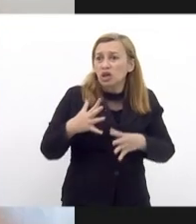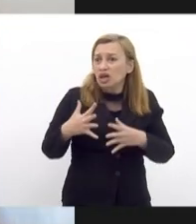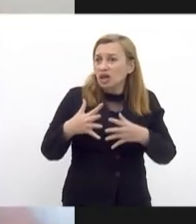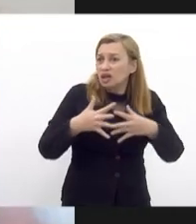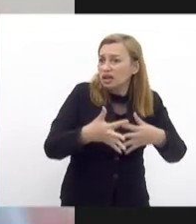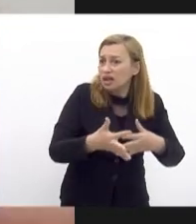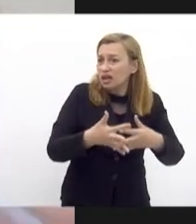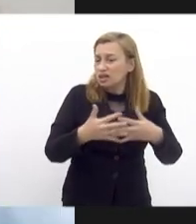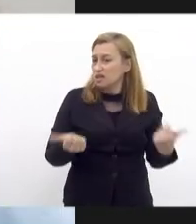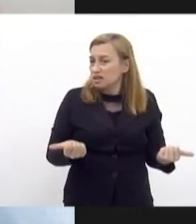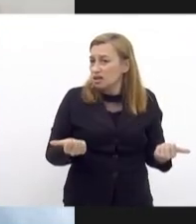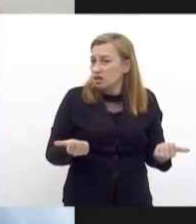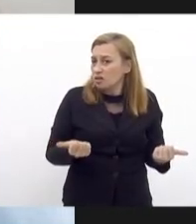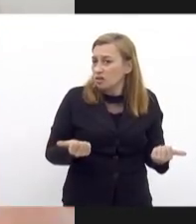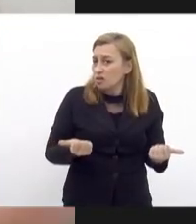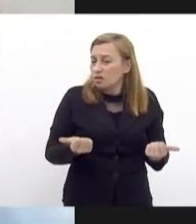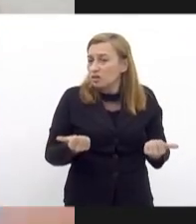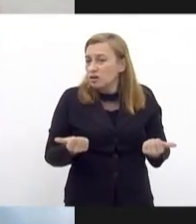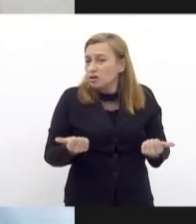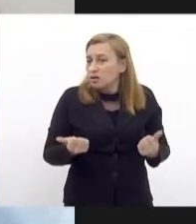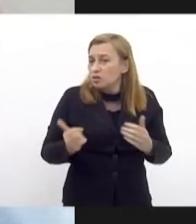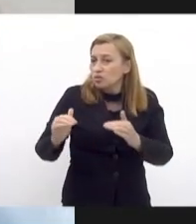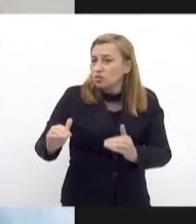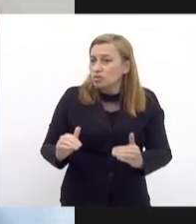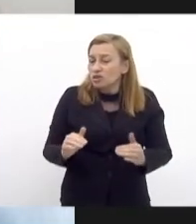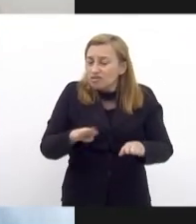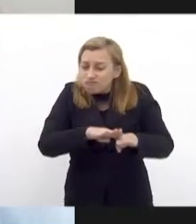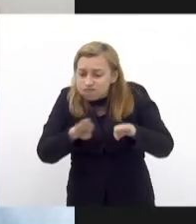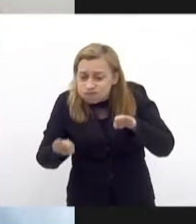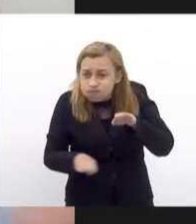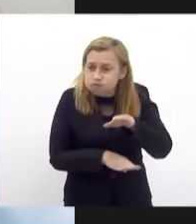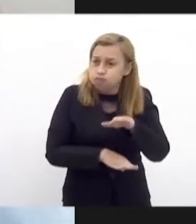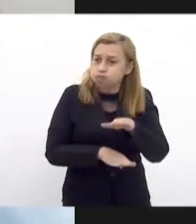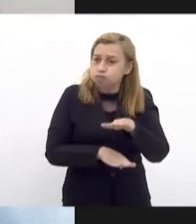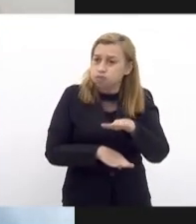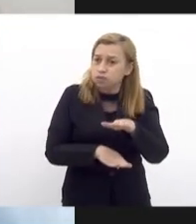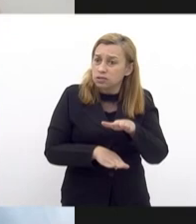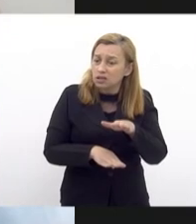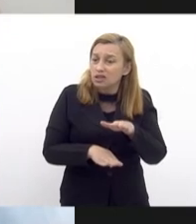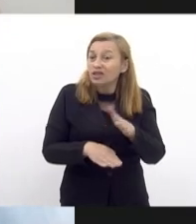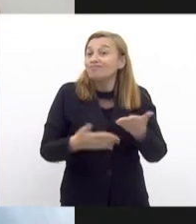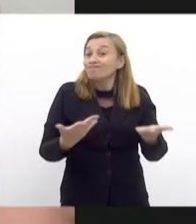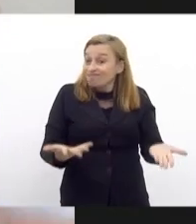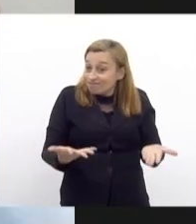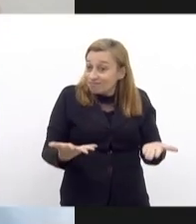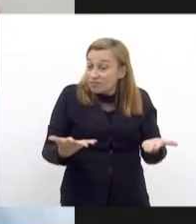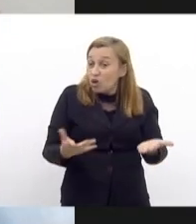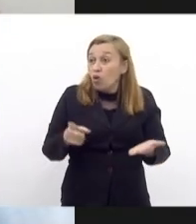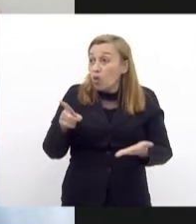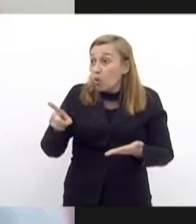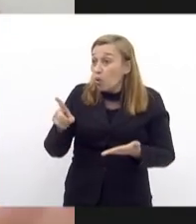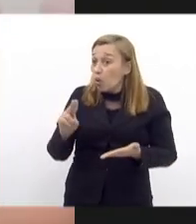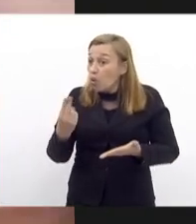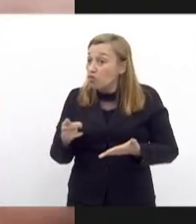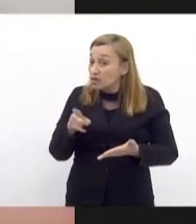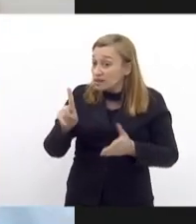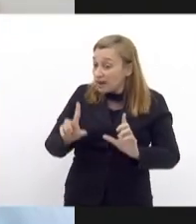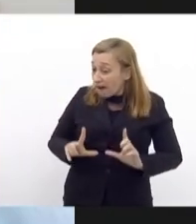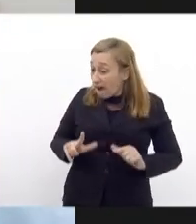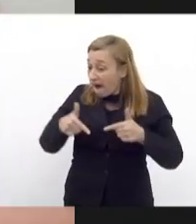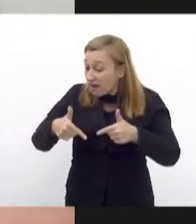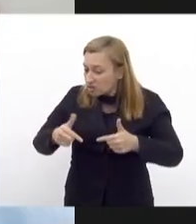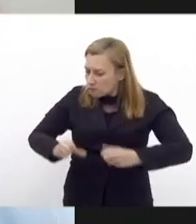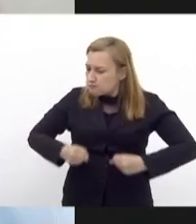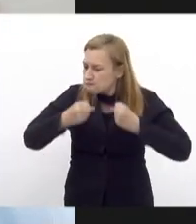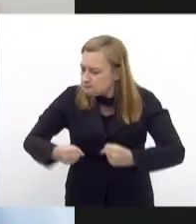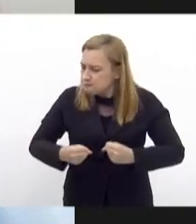e um princípio federativo, uma subserviência. E, nessa prática, ou você age de maneira